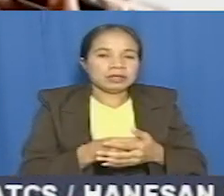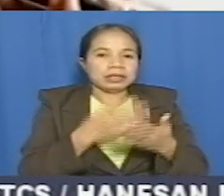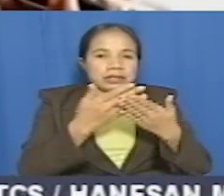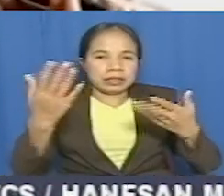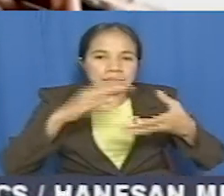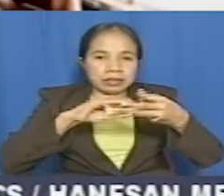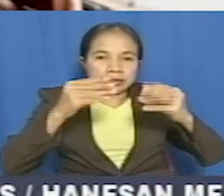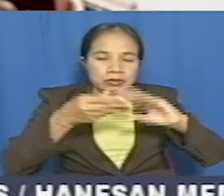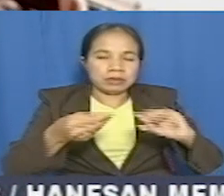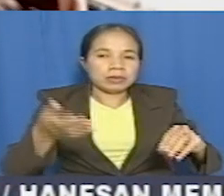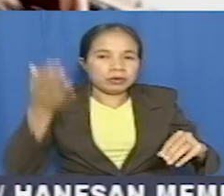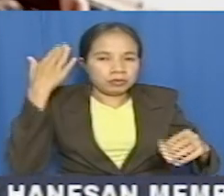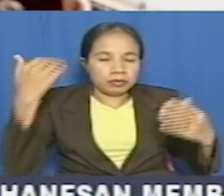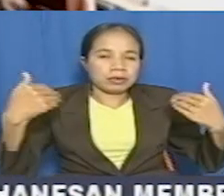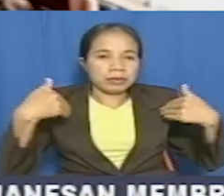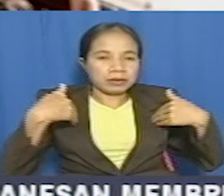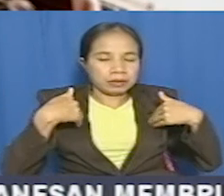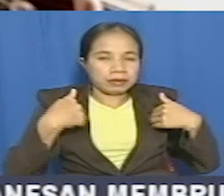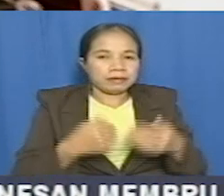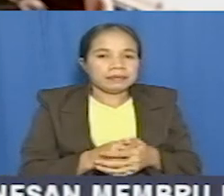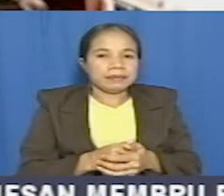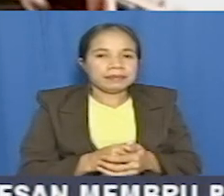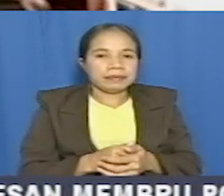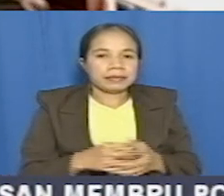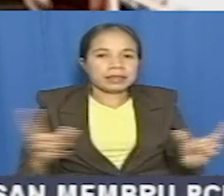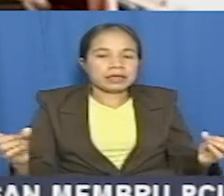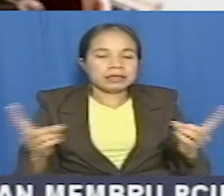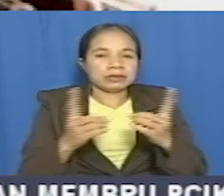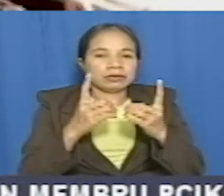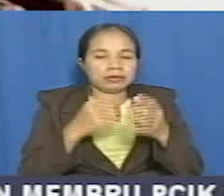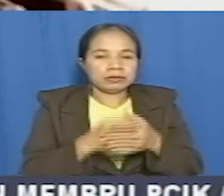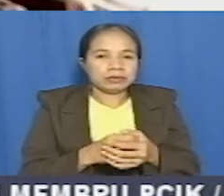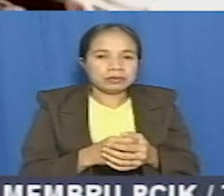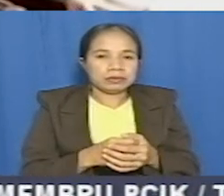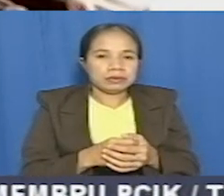uluco, ira, como ainda acontece, e tinha história, né? E